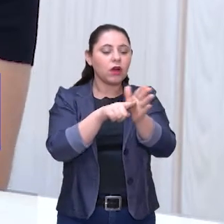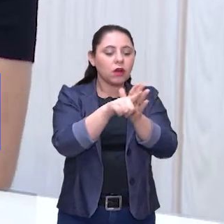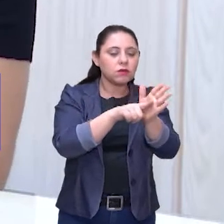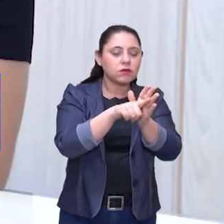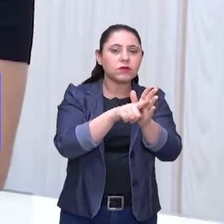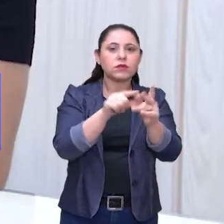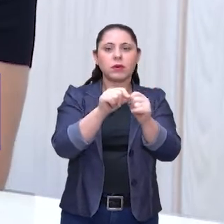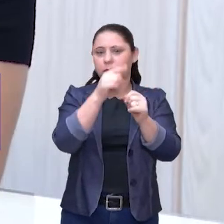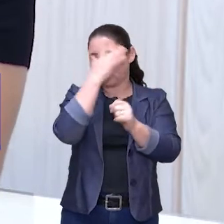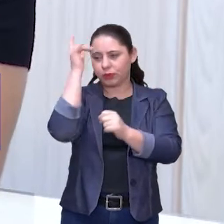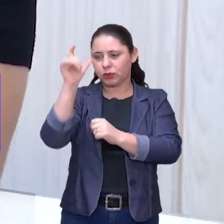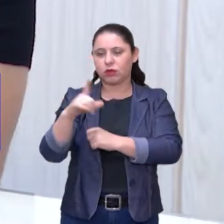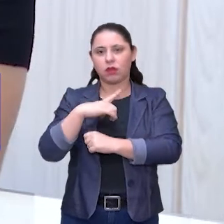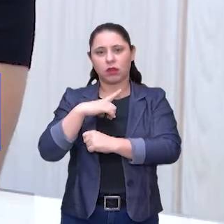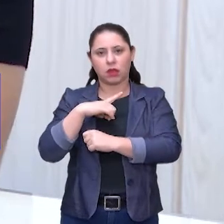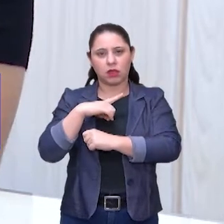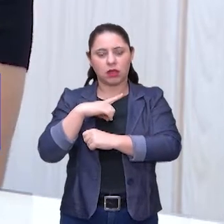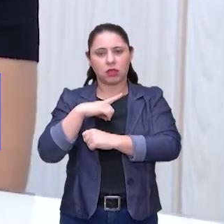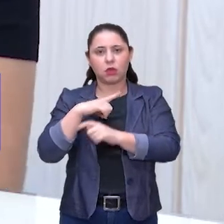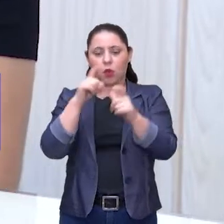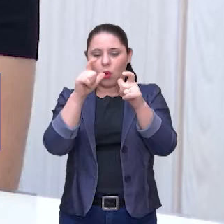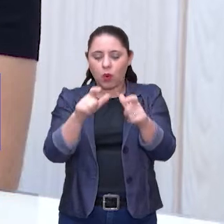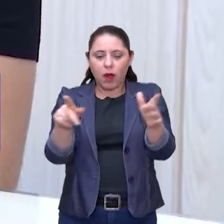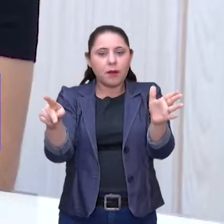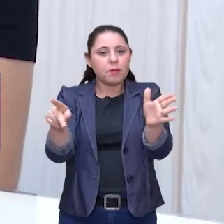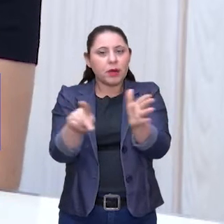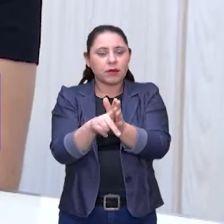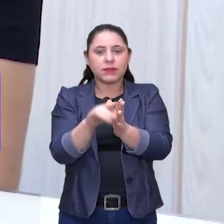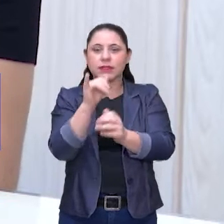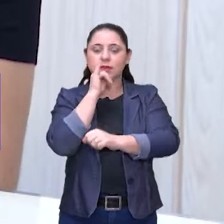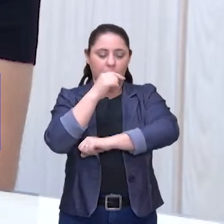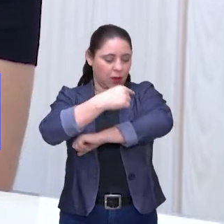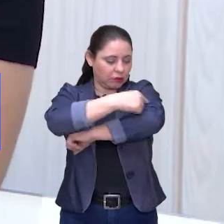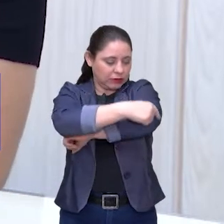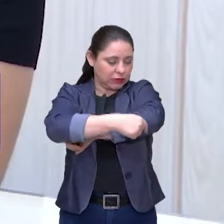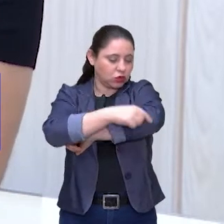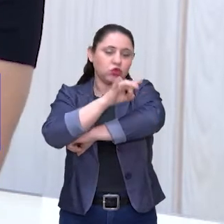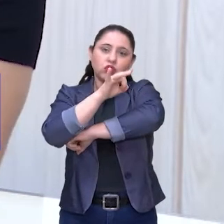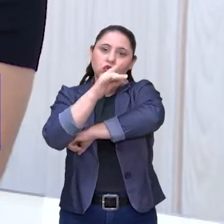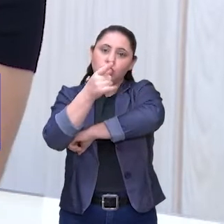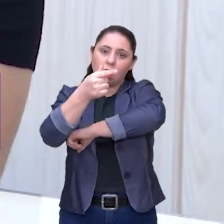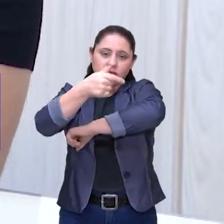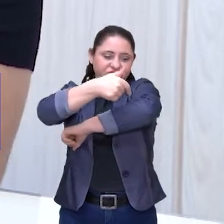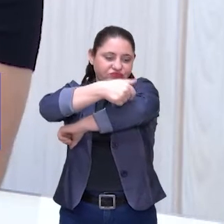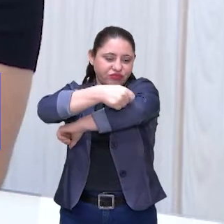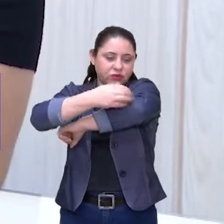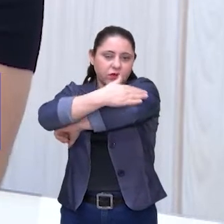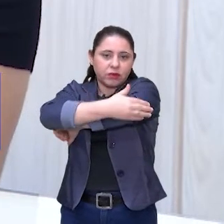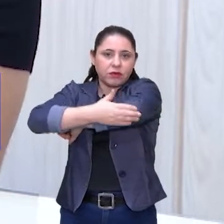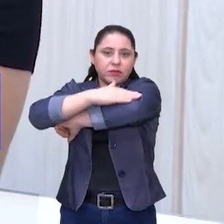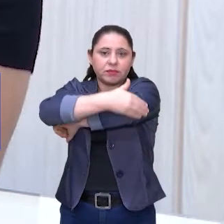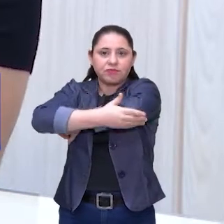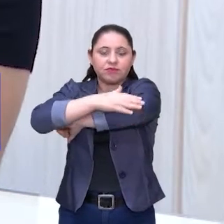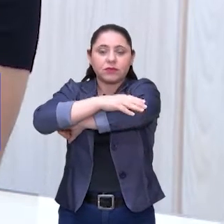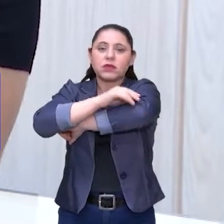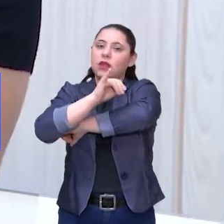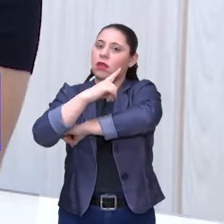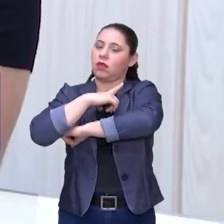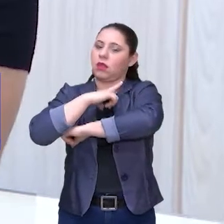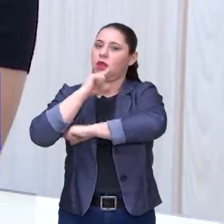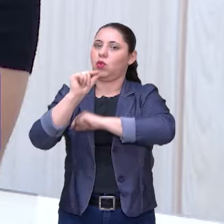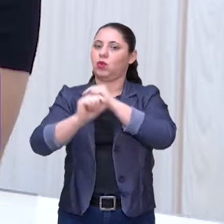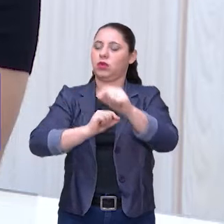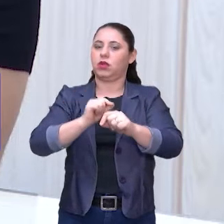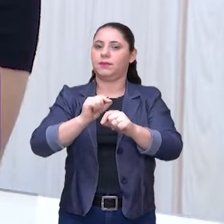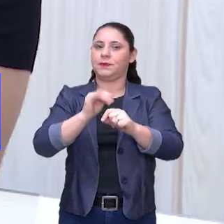também da extensão. A gente vai avaliar. O paciente ele tem uma psoríase localizada, a gente vai tratar só